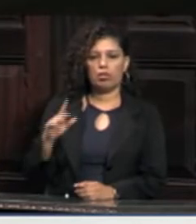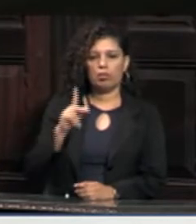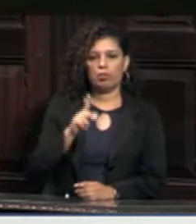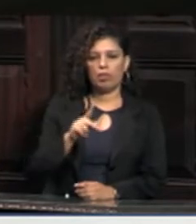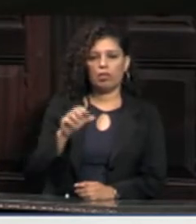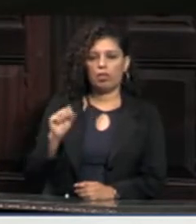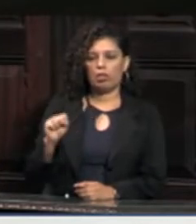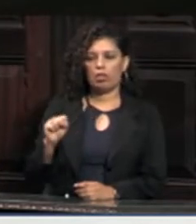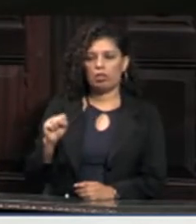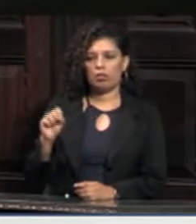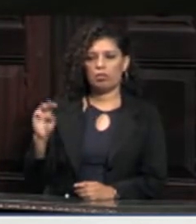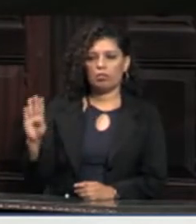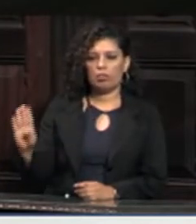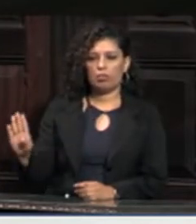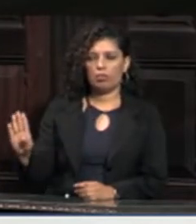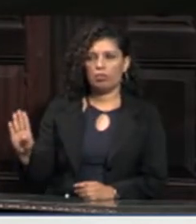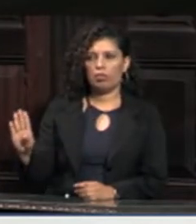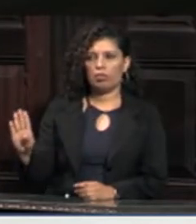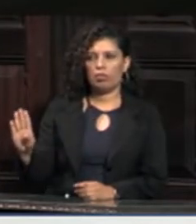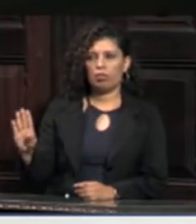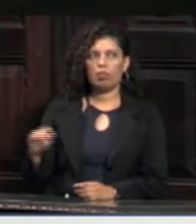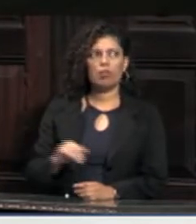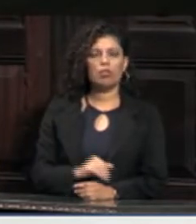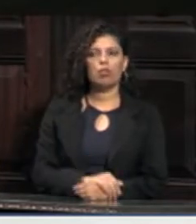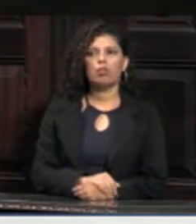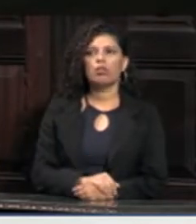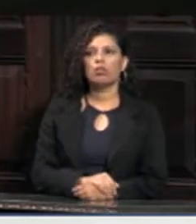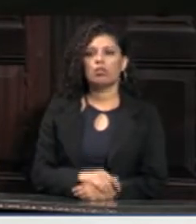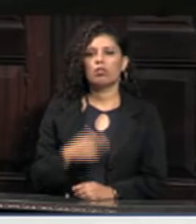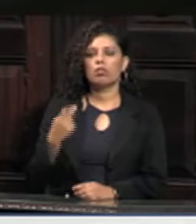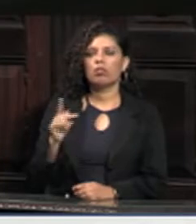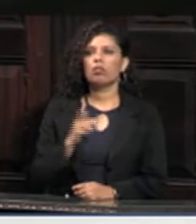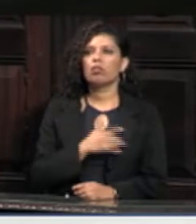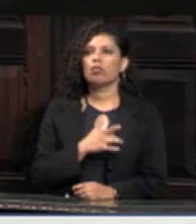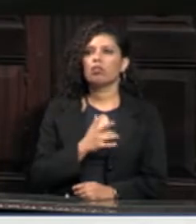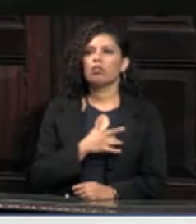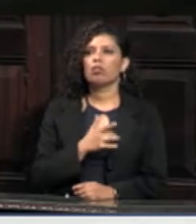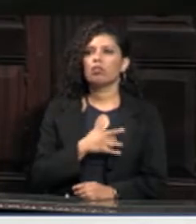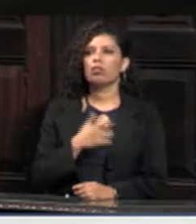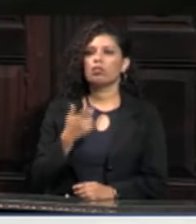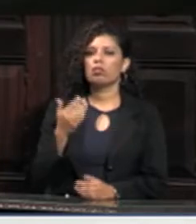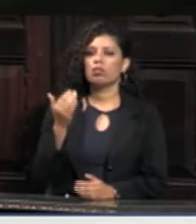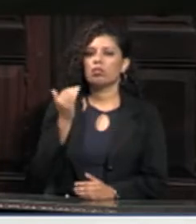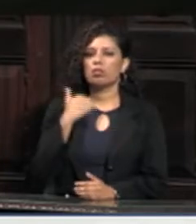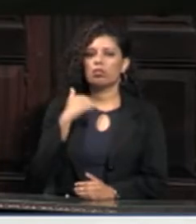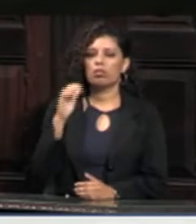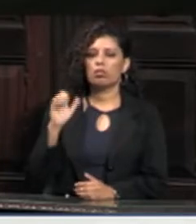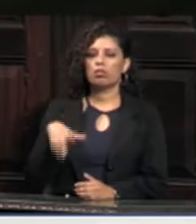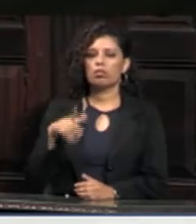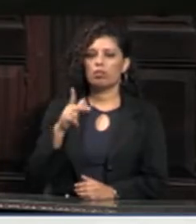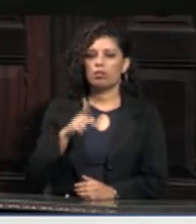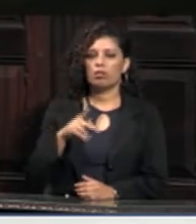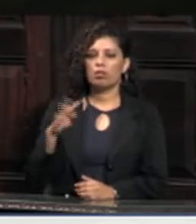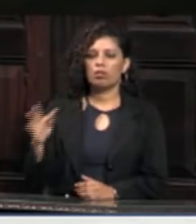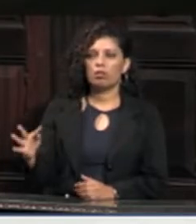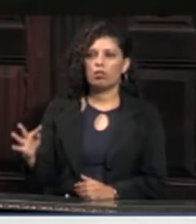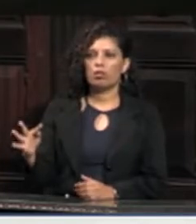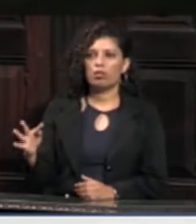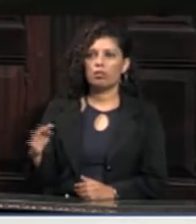PSB é o rótulo que o senhor desfruta. O seu coração é petista. É a minha